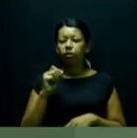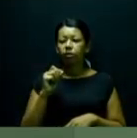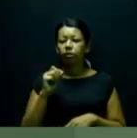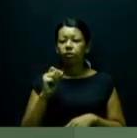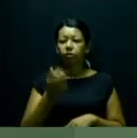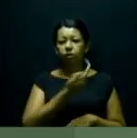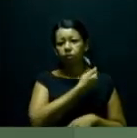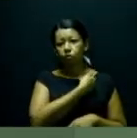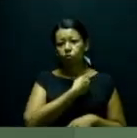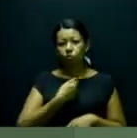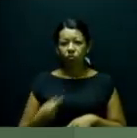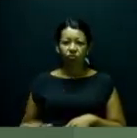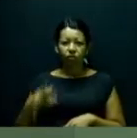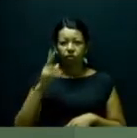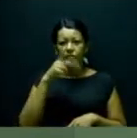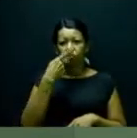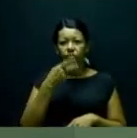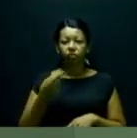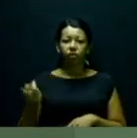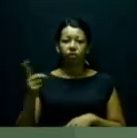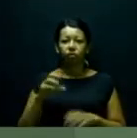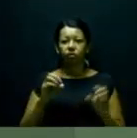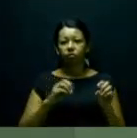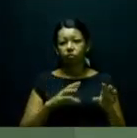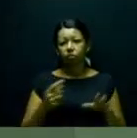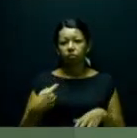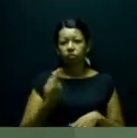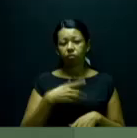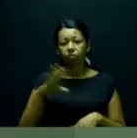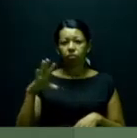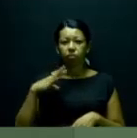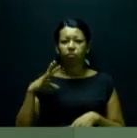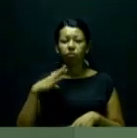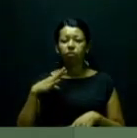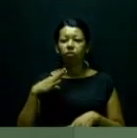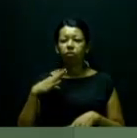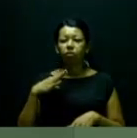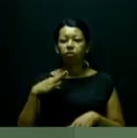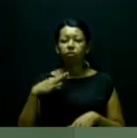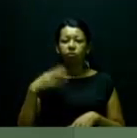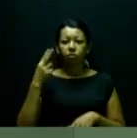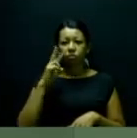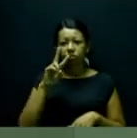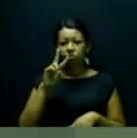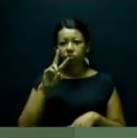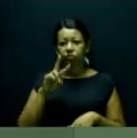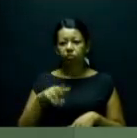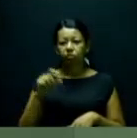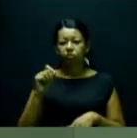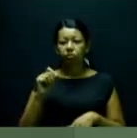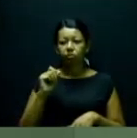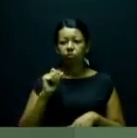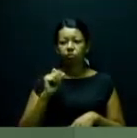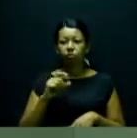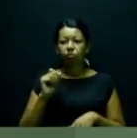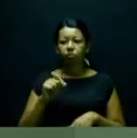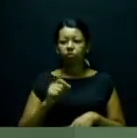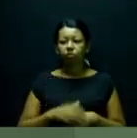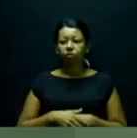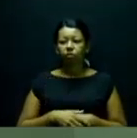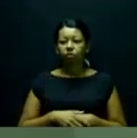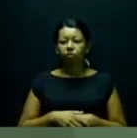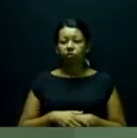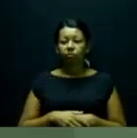este desgoverno trata a educação da nossa cidade. E nós escutamos tanto em programas